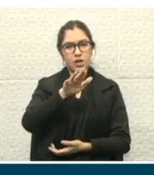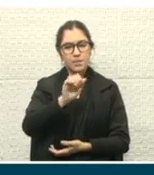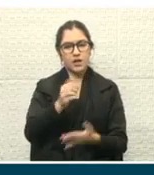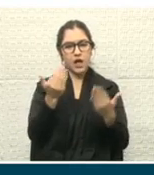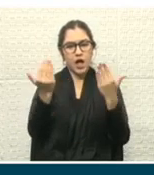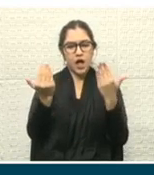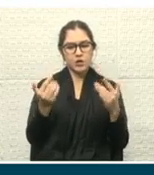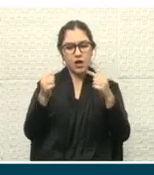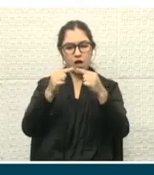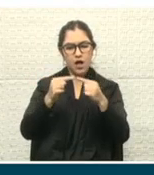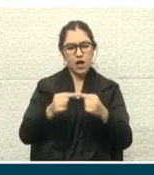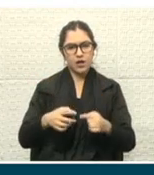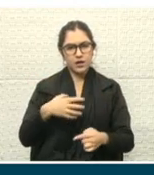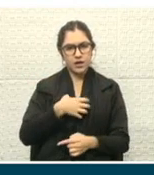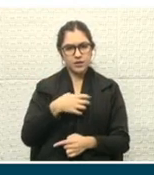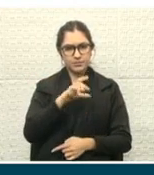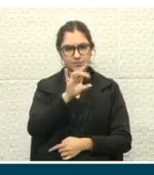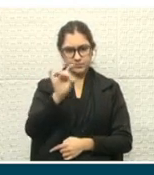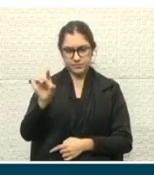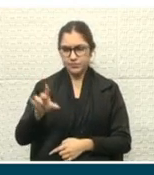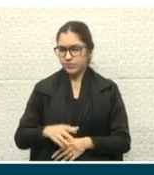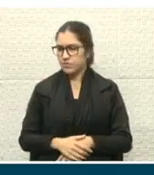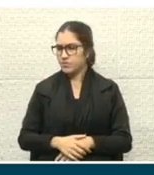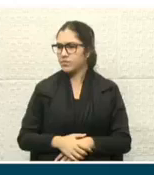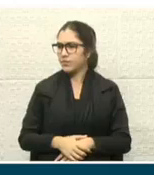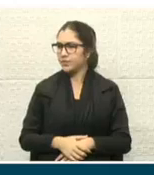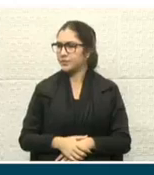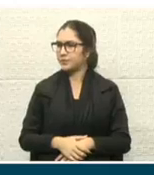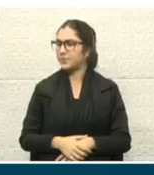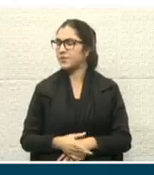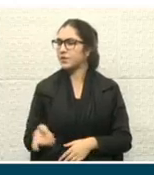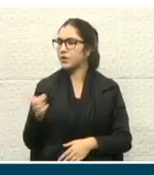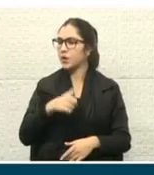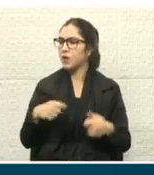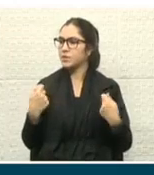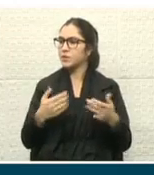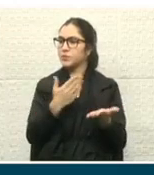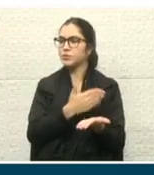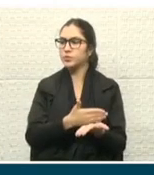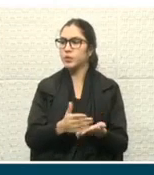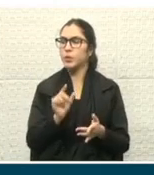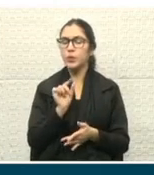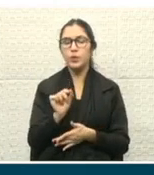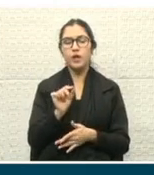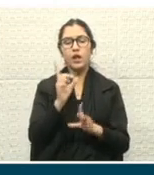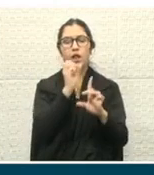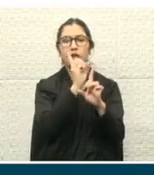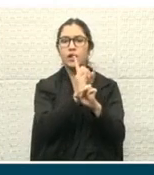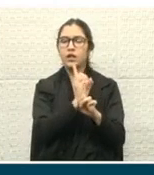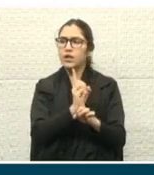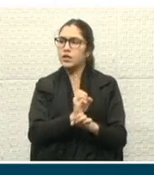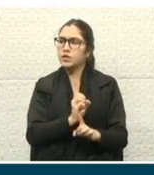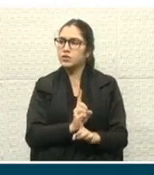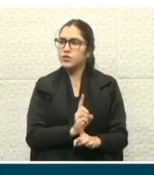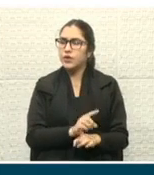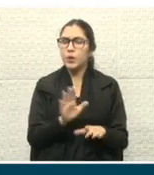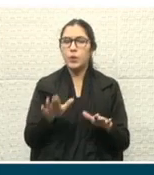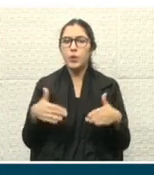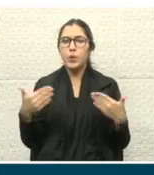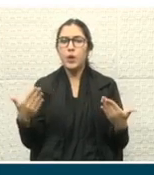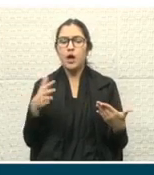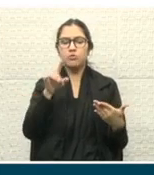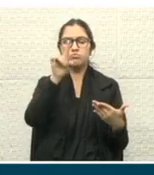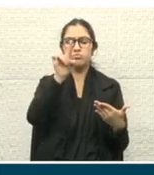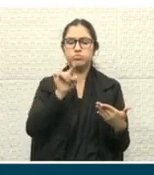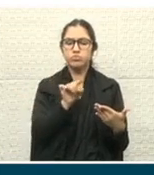a cada um desses pontos. Então, para isso, nós precisamos inicialmente identificar quais